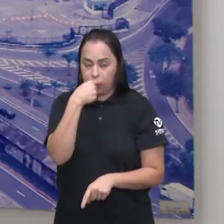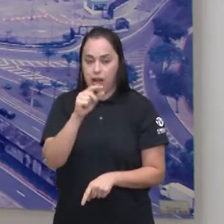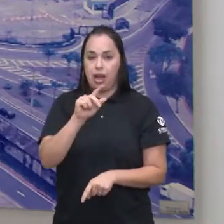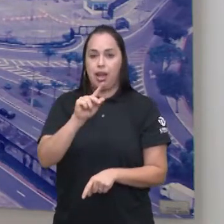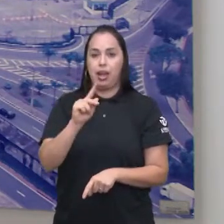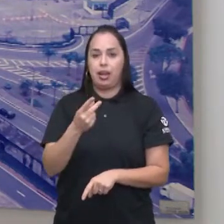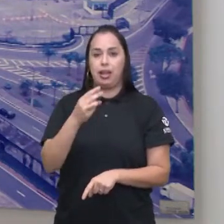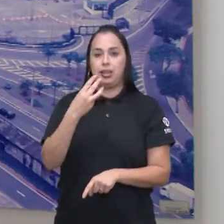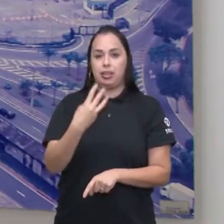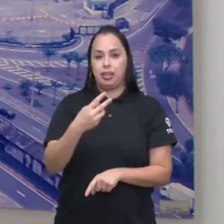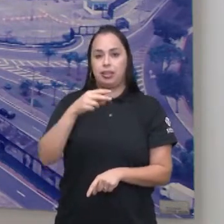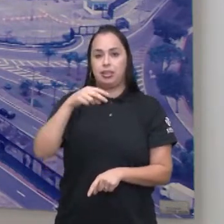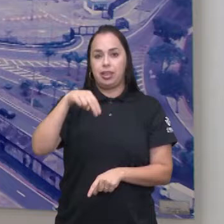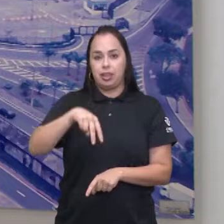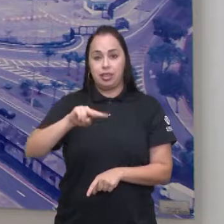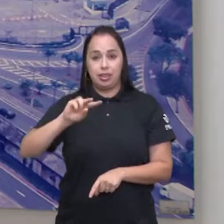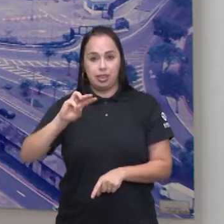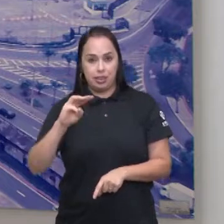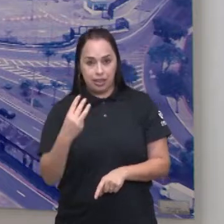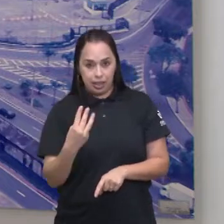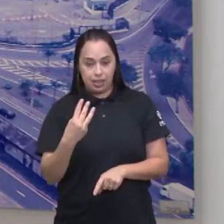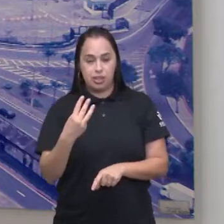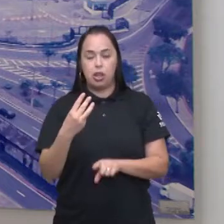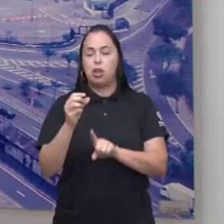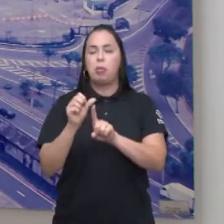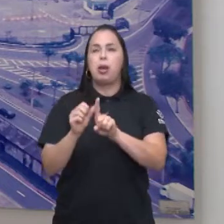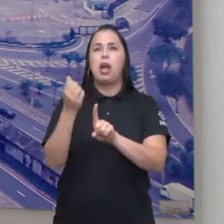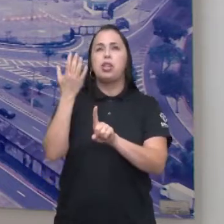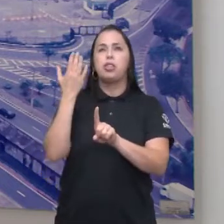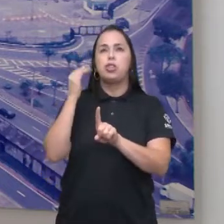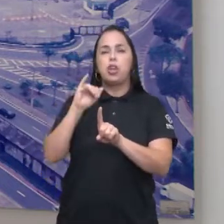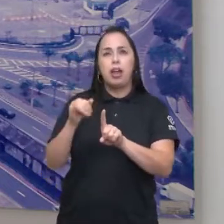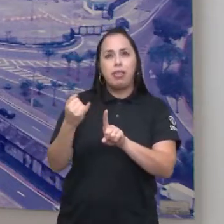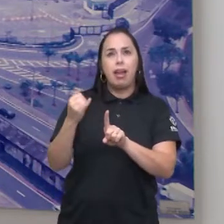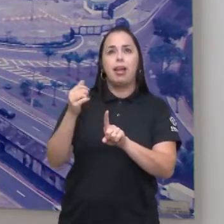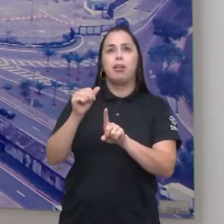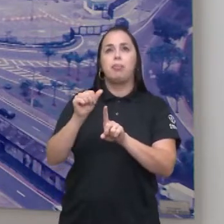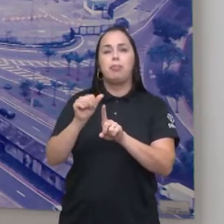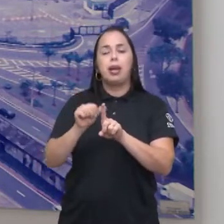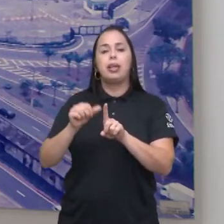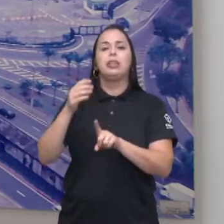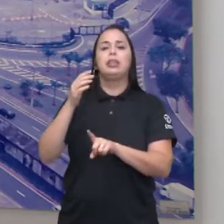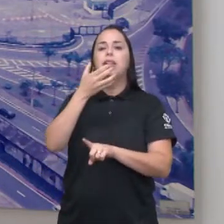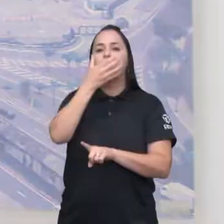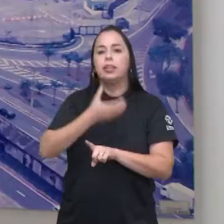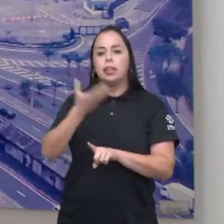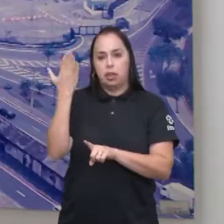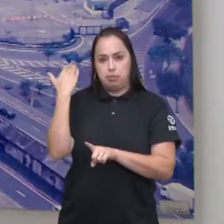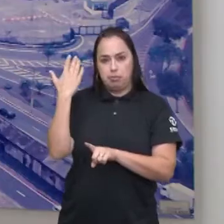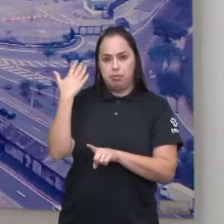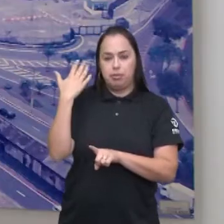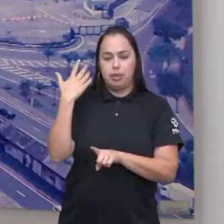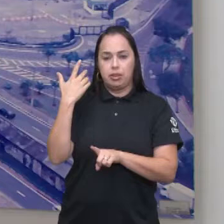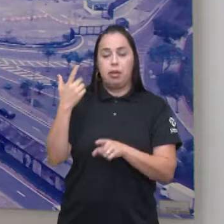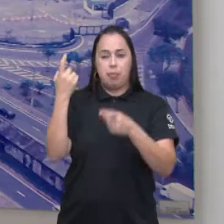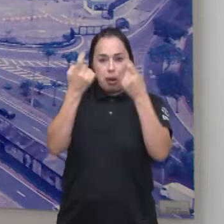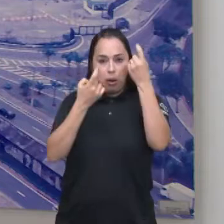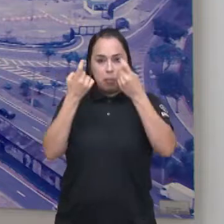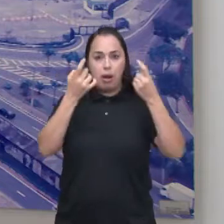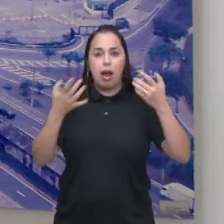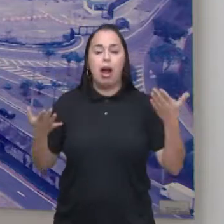essa h3n três que nos assustou muito aí no mês de janeiro dezembro e janeiro Então